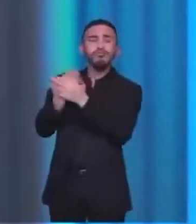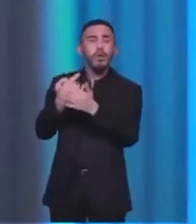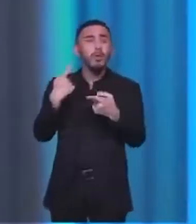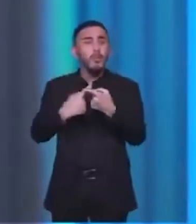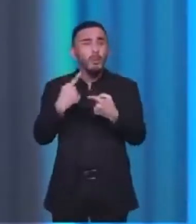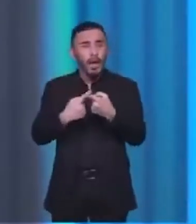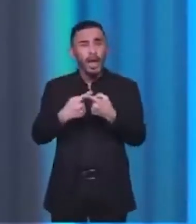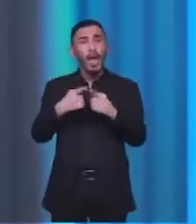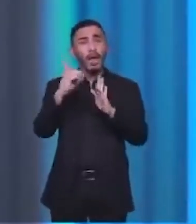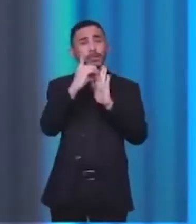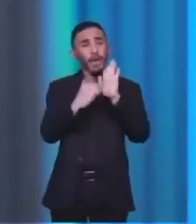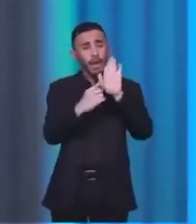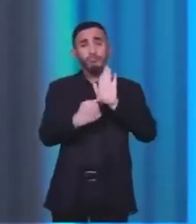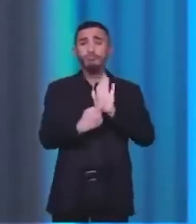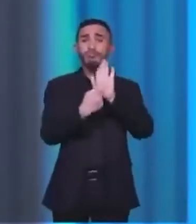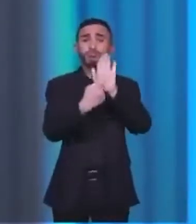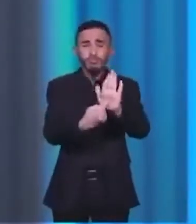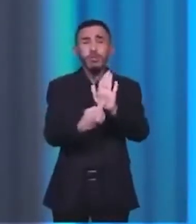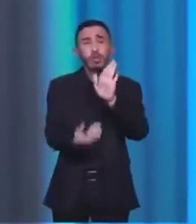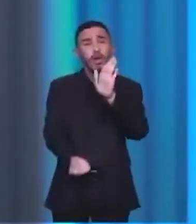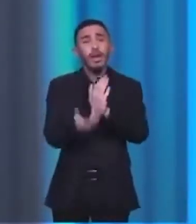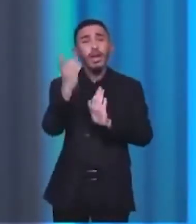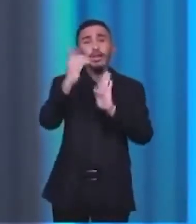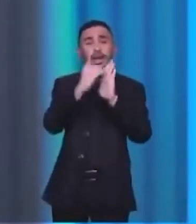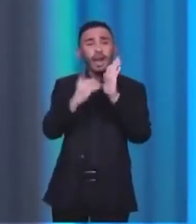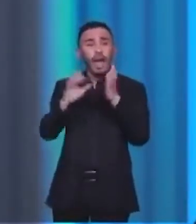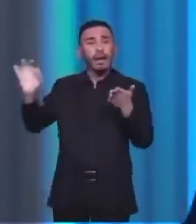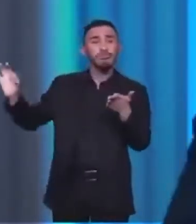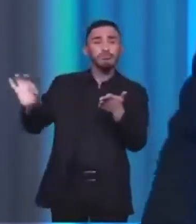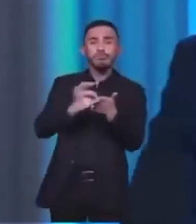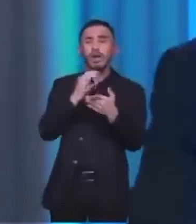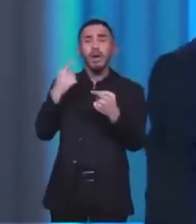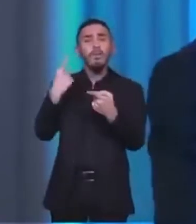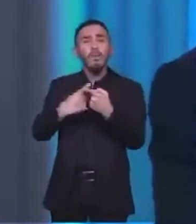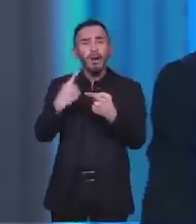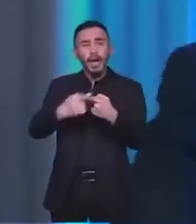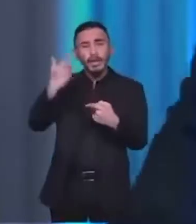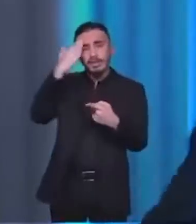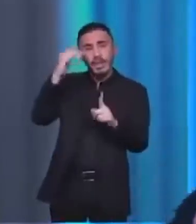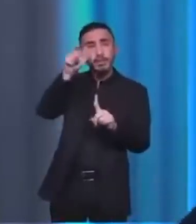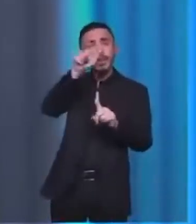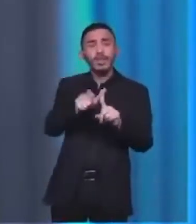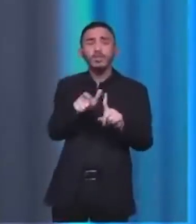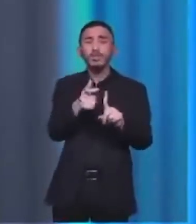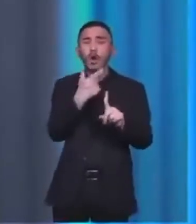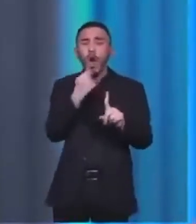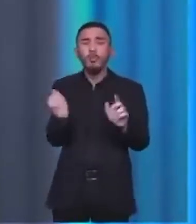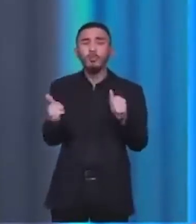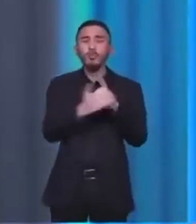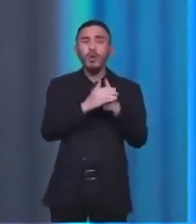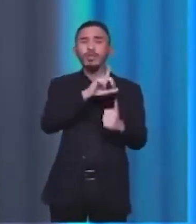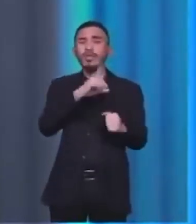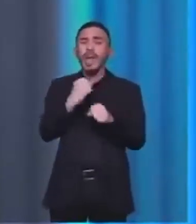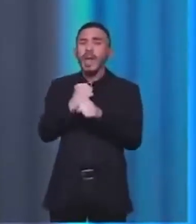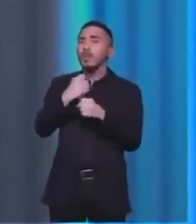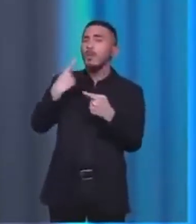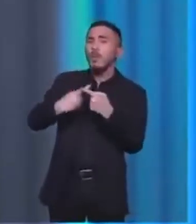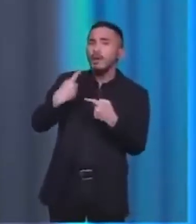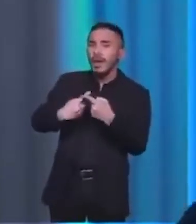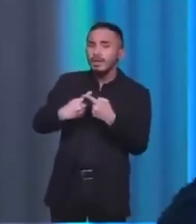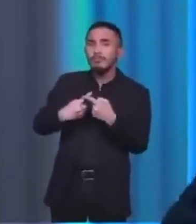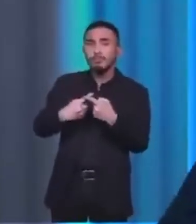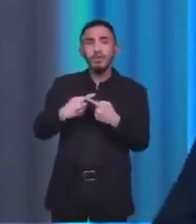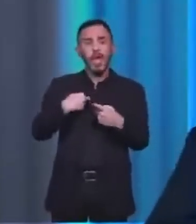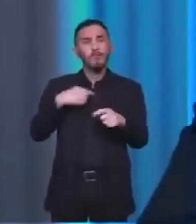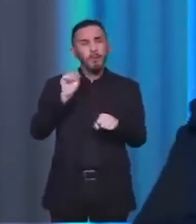Eu vou fazer um decreto assinar para saber o que esse homem esconde por 100 anos. E